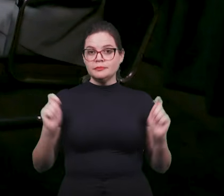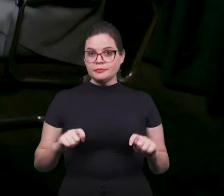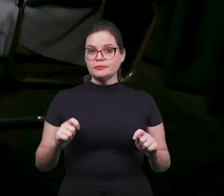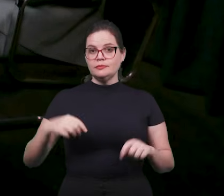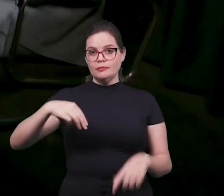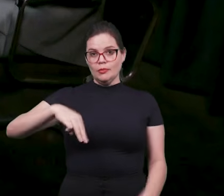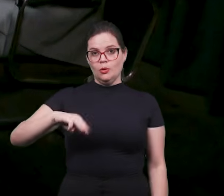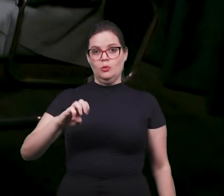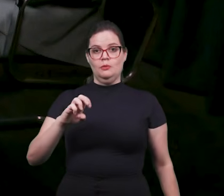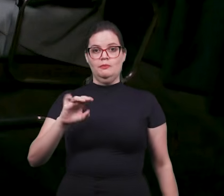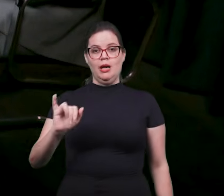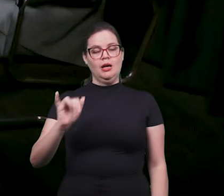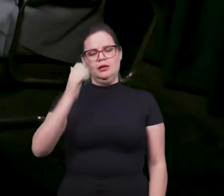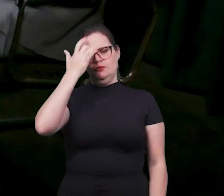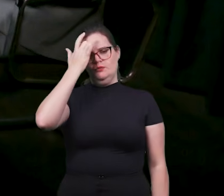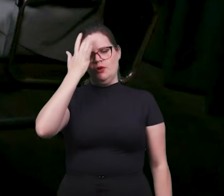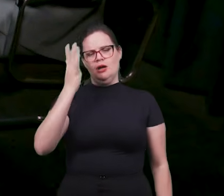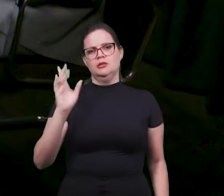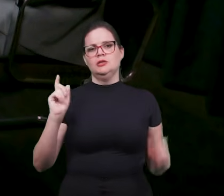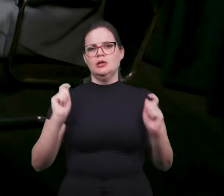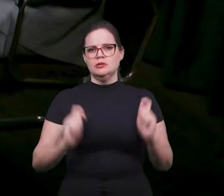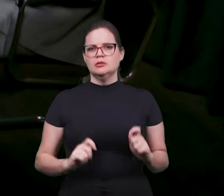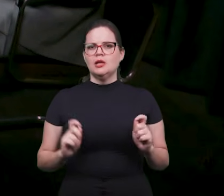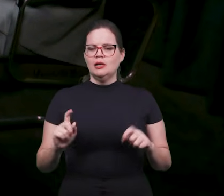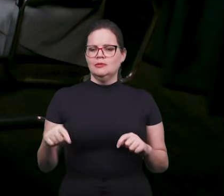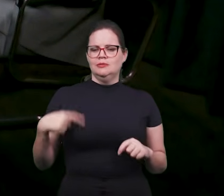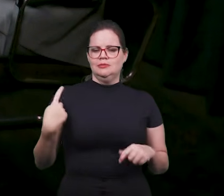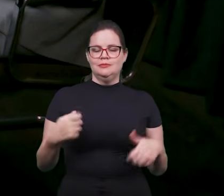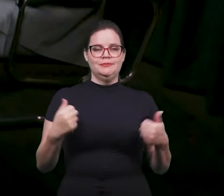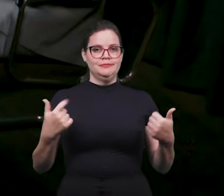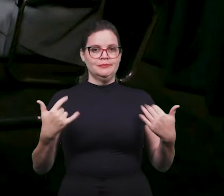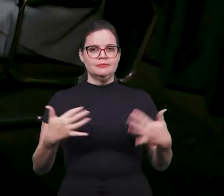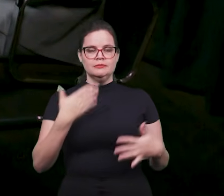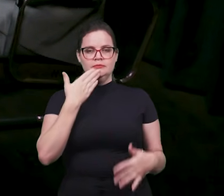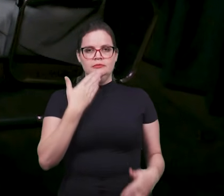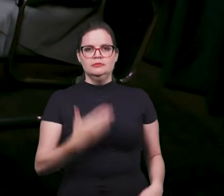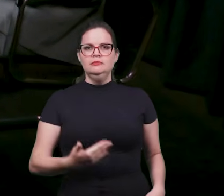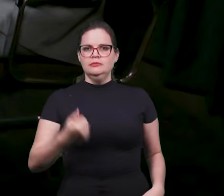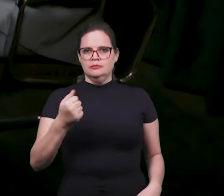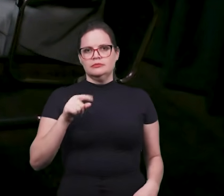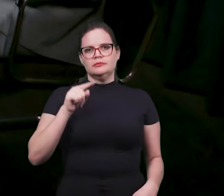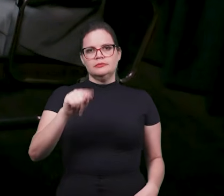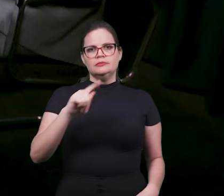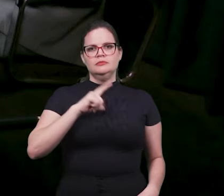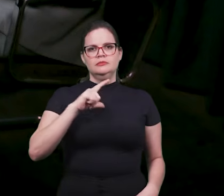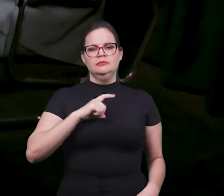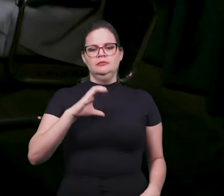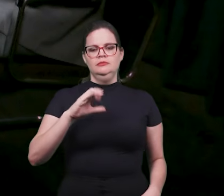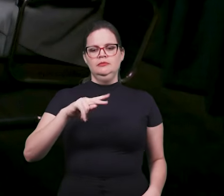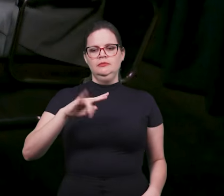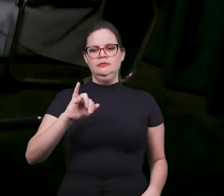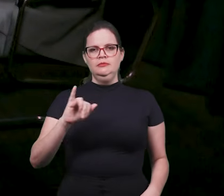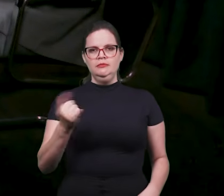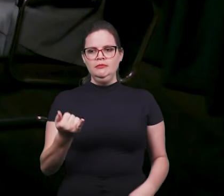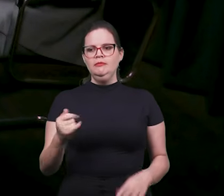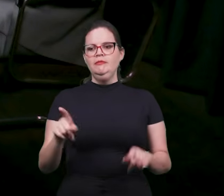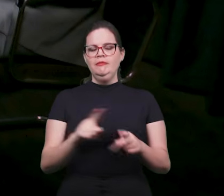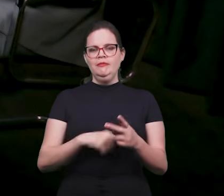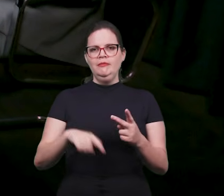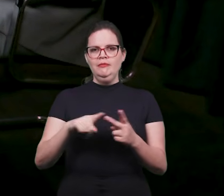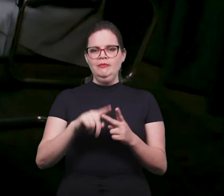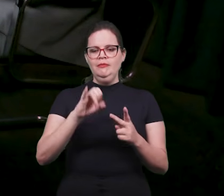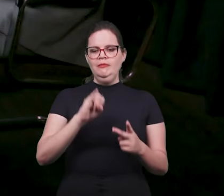para o microempreendedor. Iremos falar aqui um pouco mais à frente, e compensa você ter esse CNPJ, você ter acesso ao